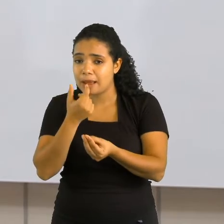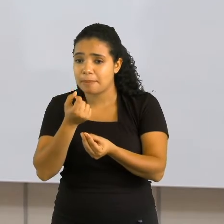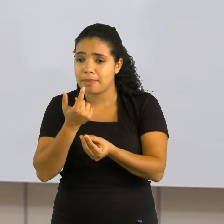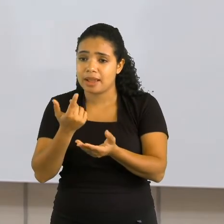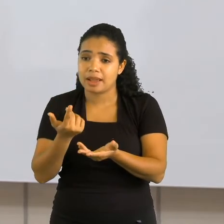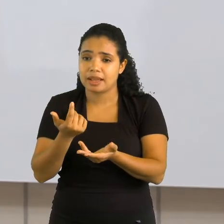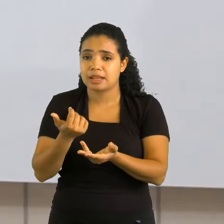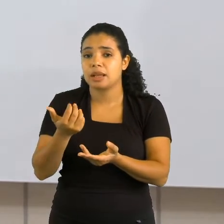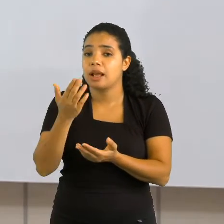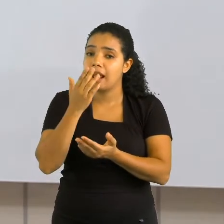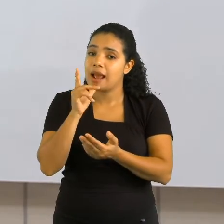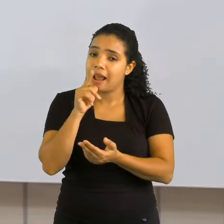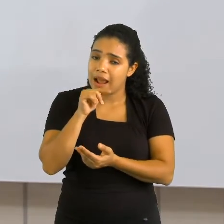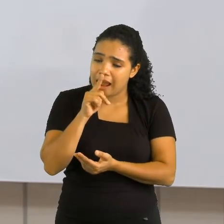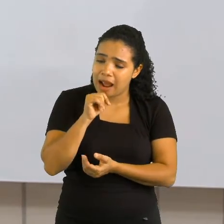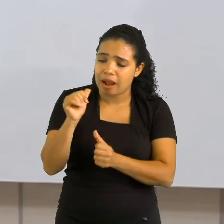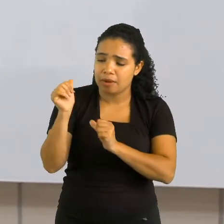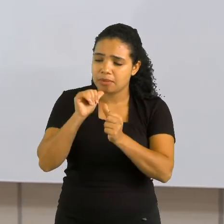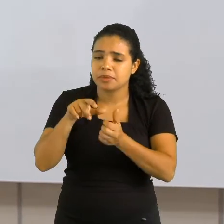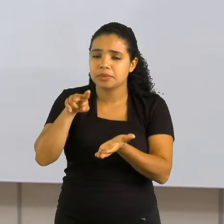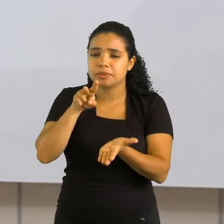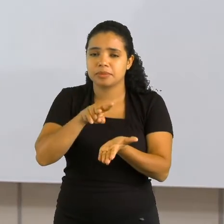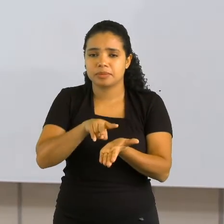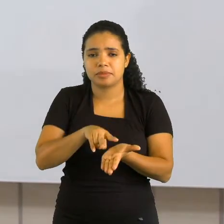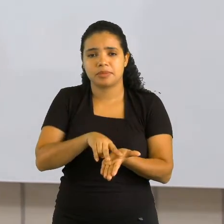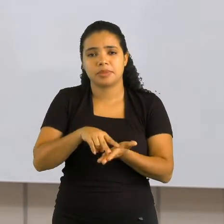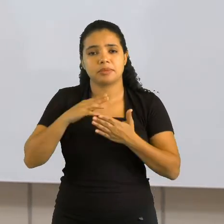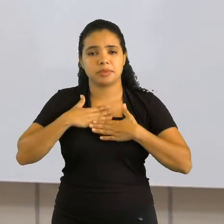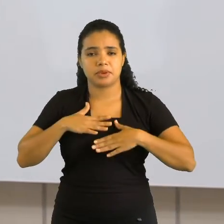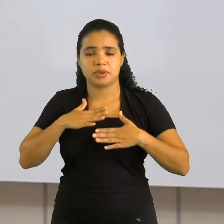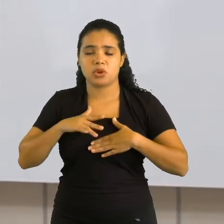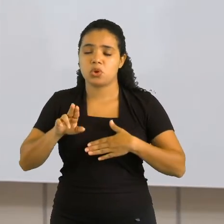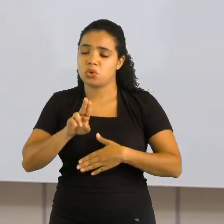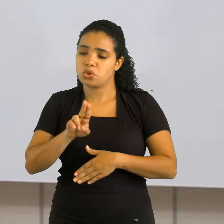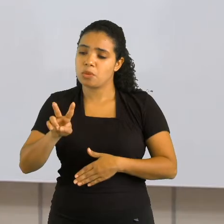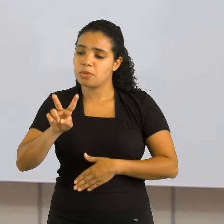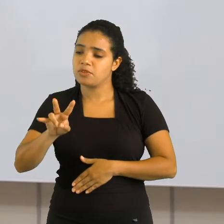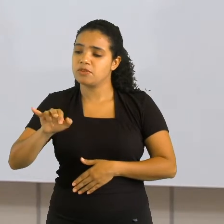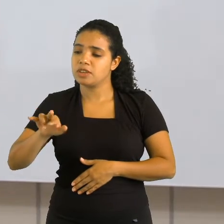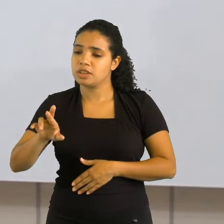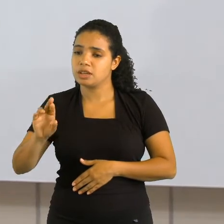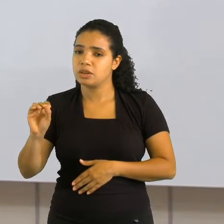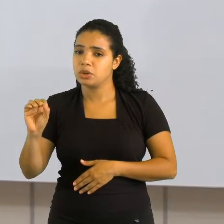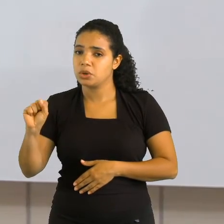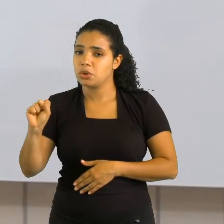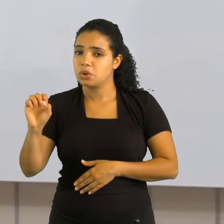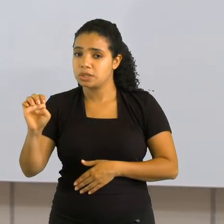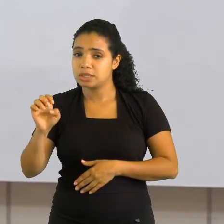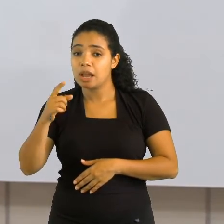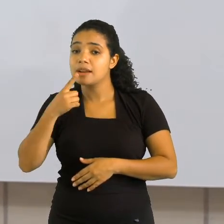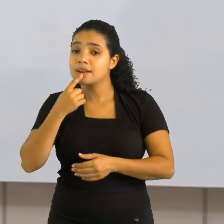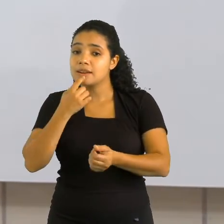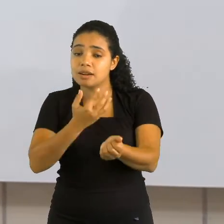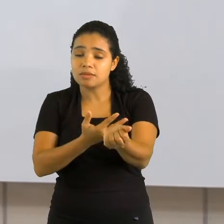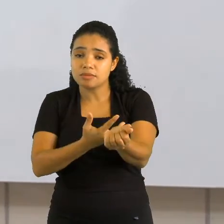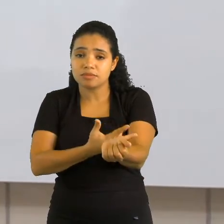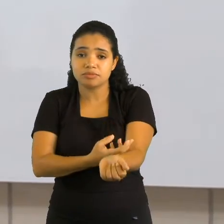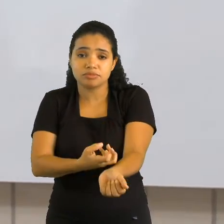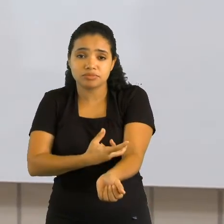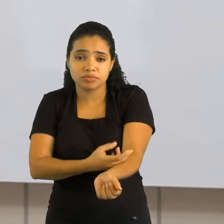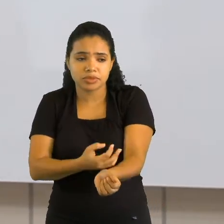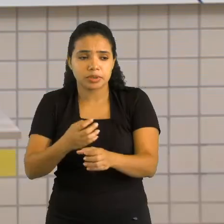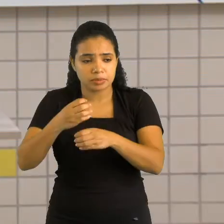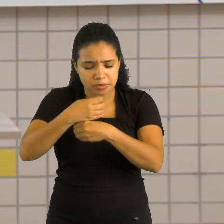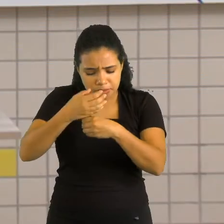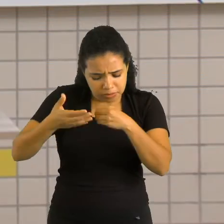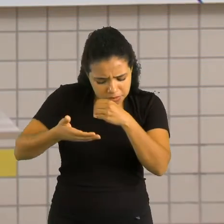muito líquido e tenha um repouso, porque é uma virose. Mas ele vai colher o seu sangue para saber que tipo